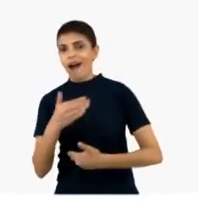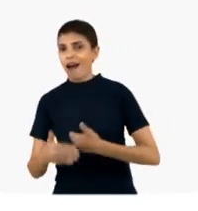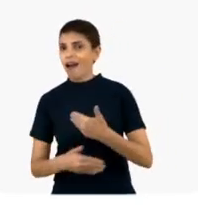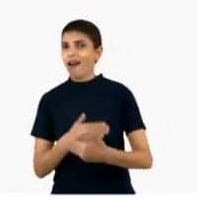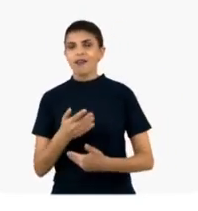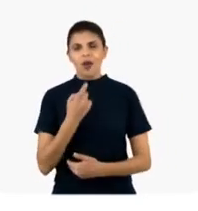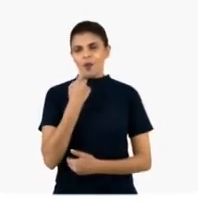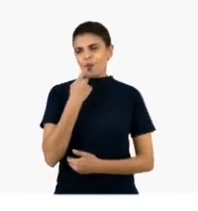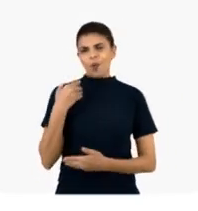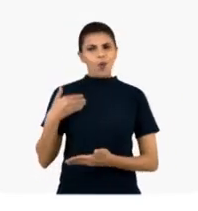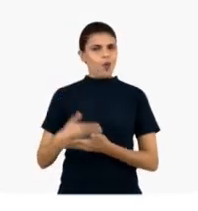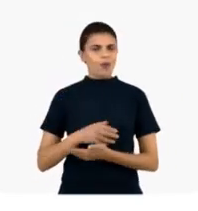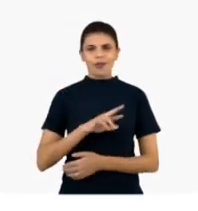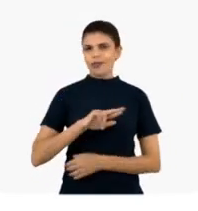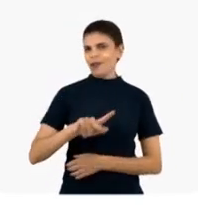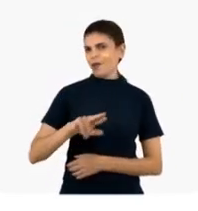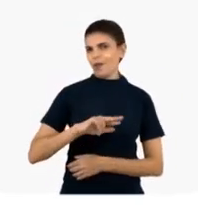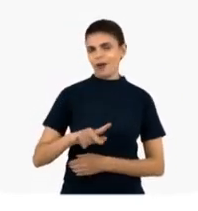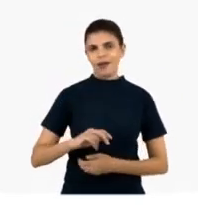um desenvolvimento recente.